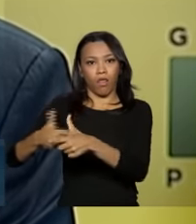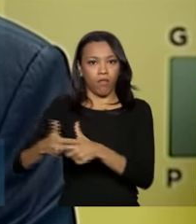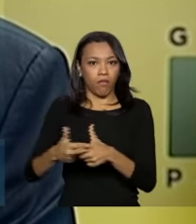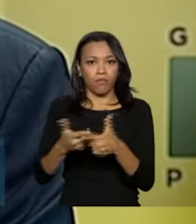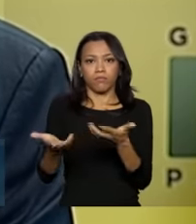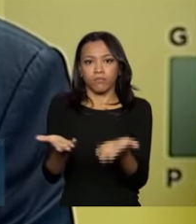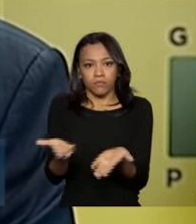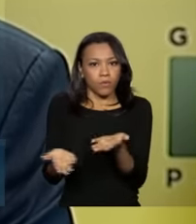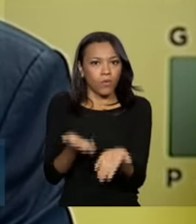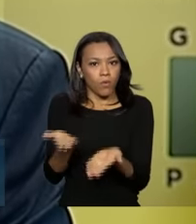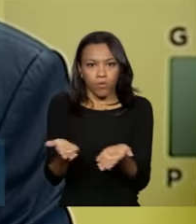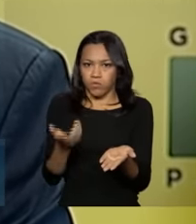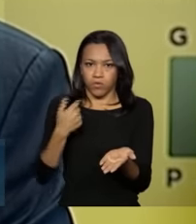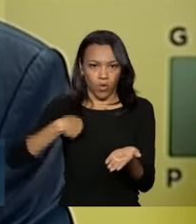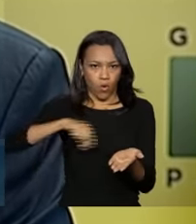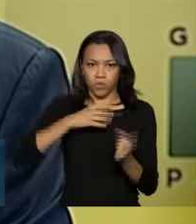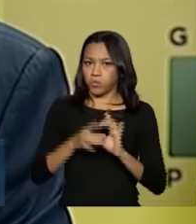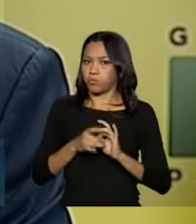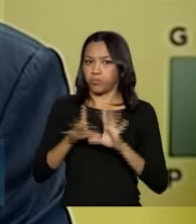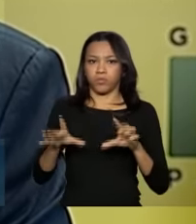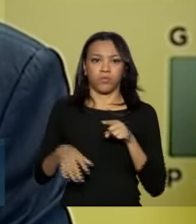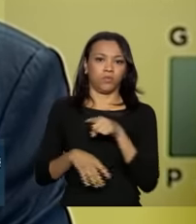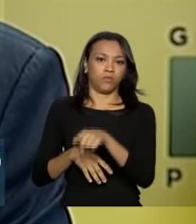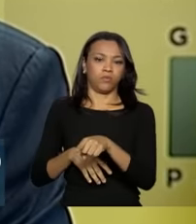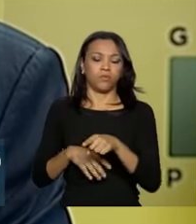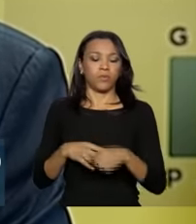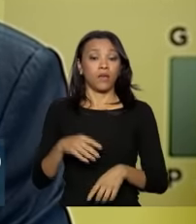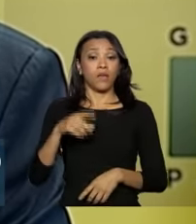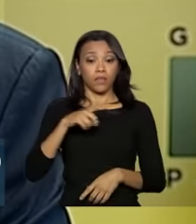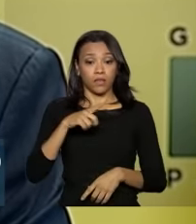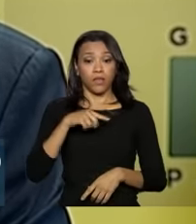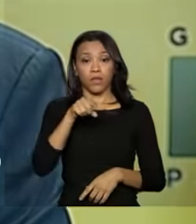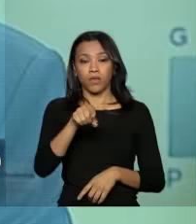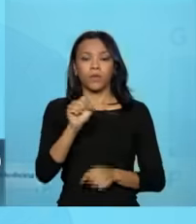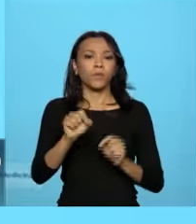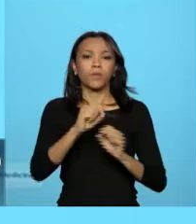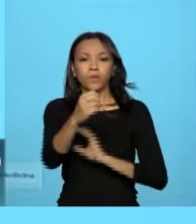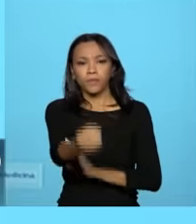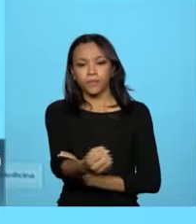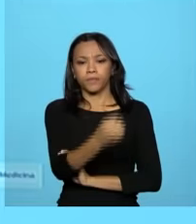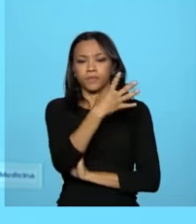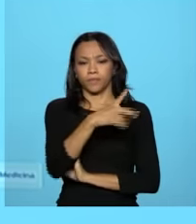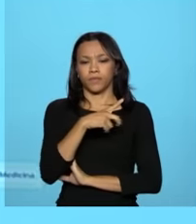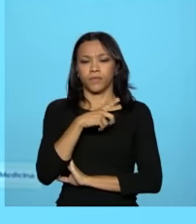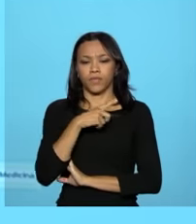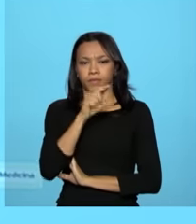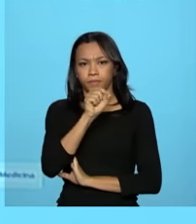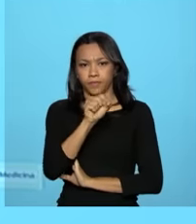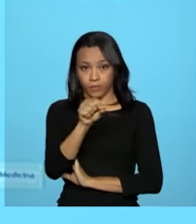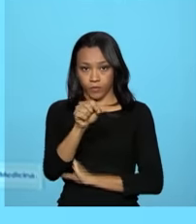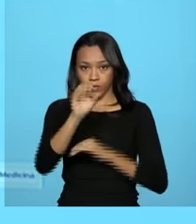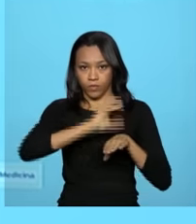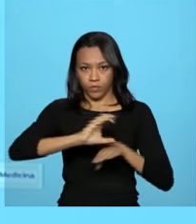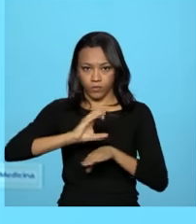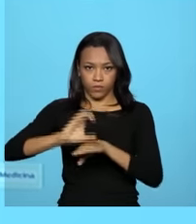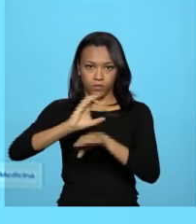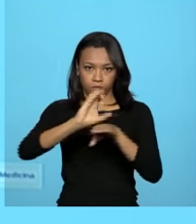autorização, que eu lembro, não foi nossa. Aqui vocês têm onde estão, aqui nós passamos a métrica dos cursos.